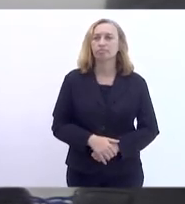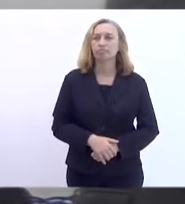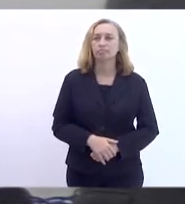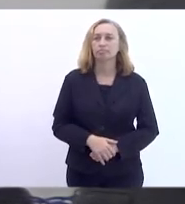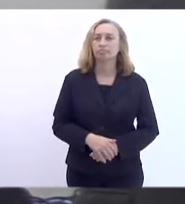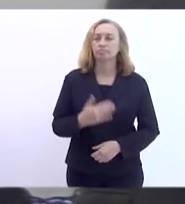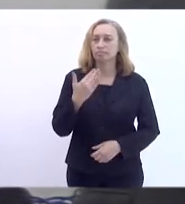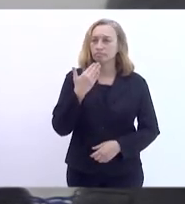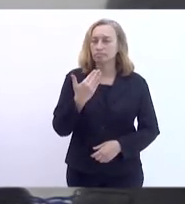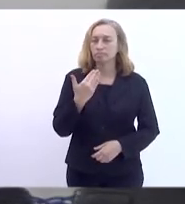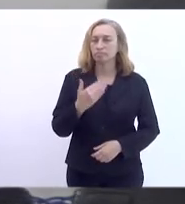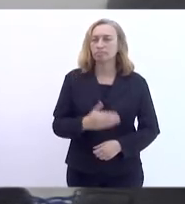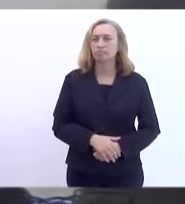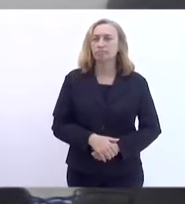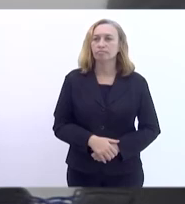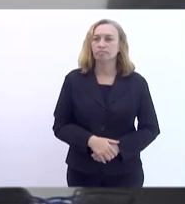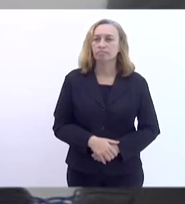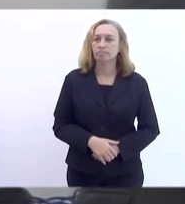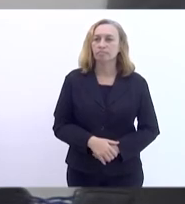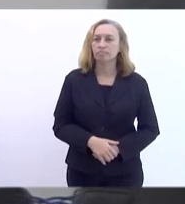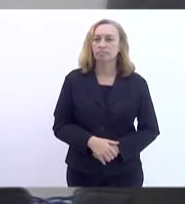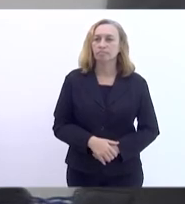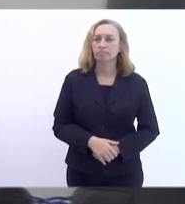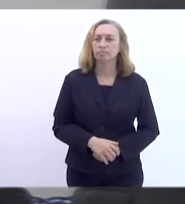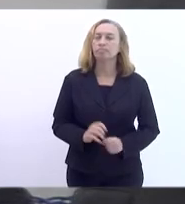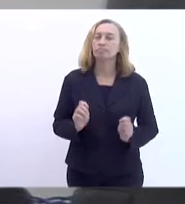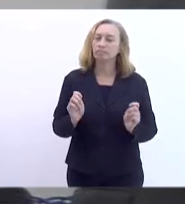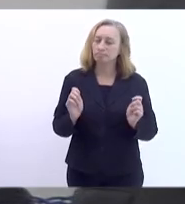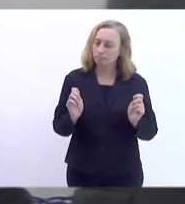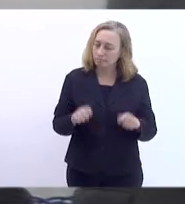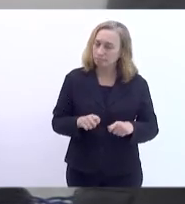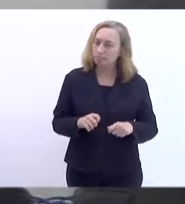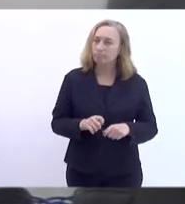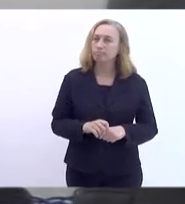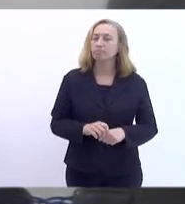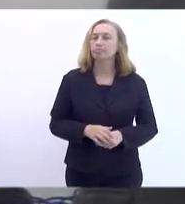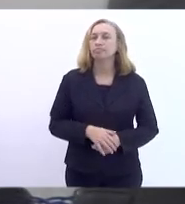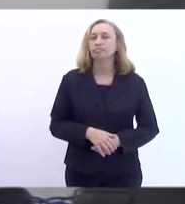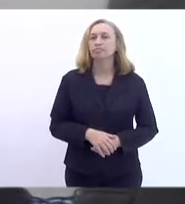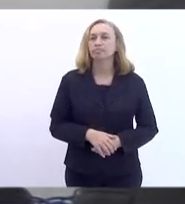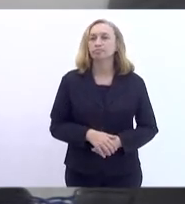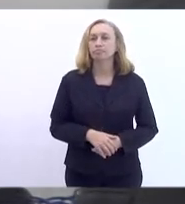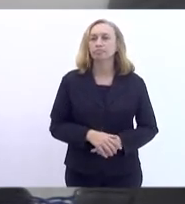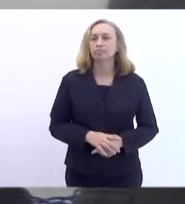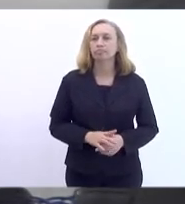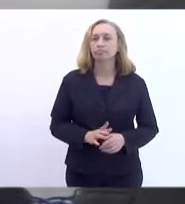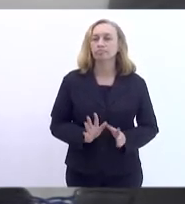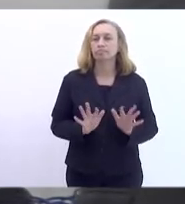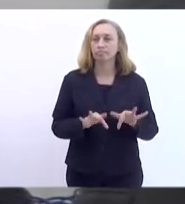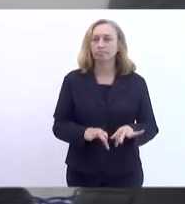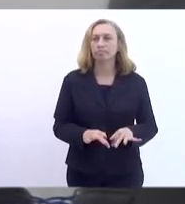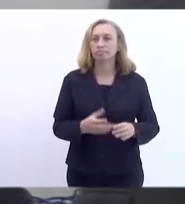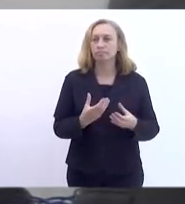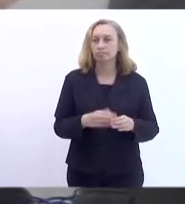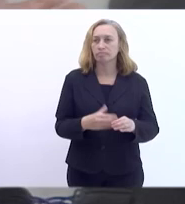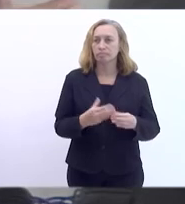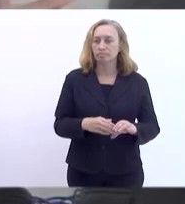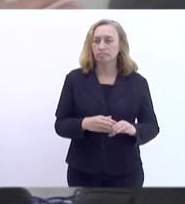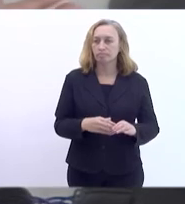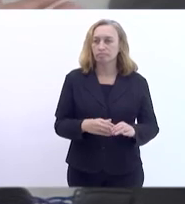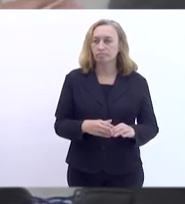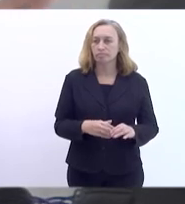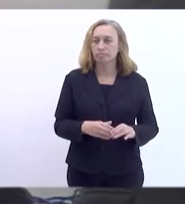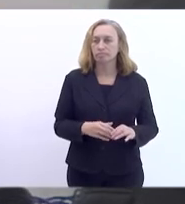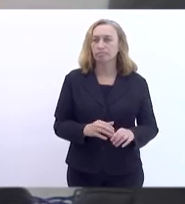recomendação é que possamos é da fim a esse concurso virar essa